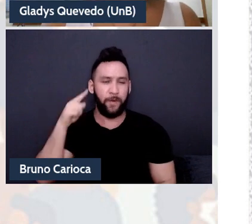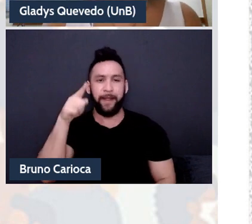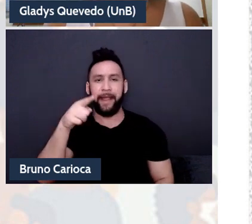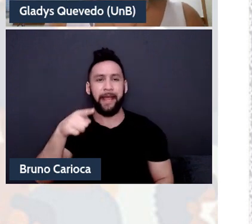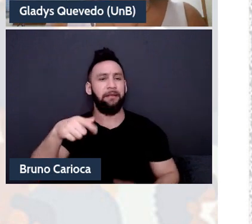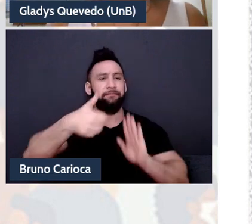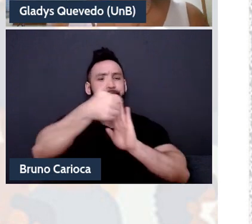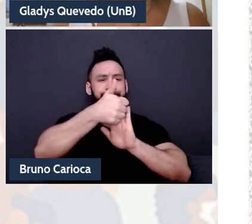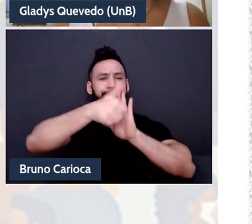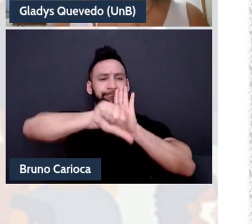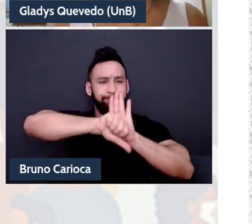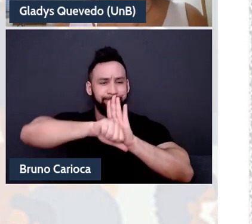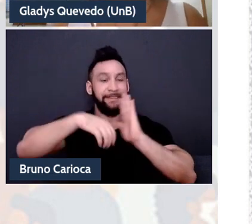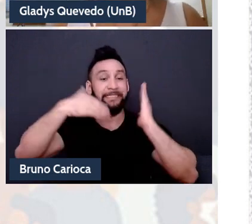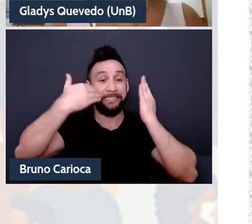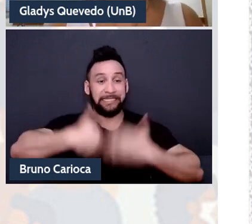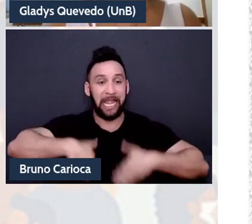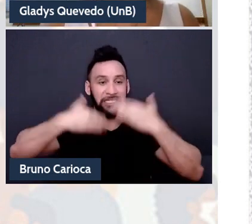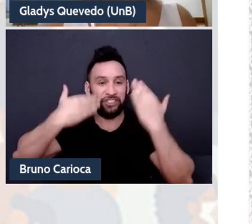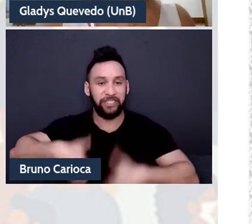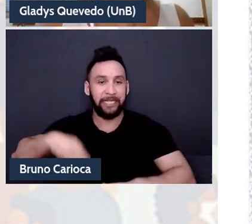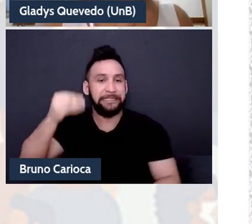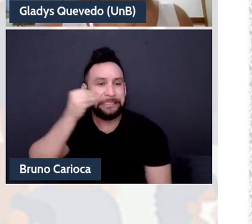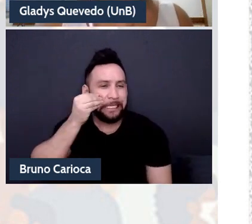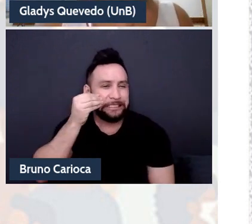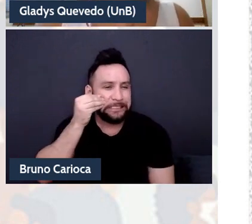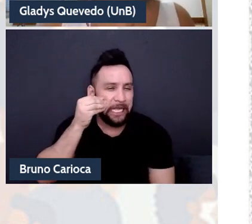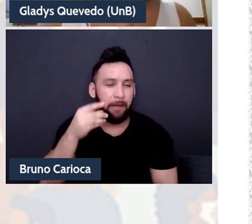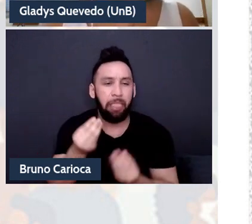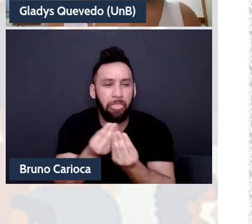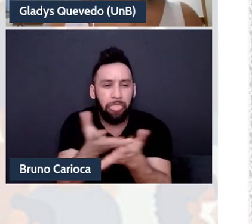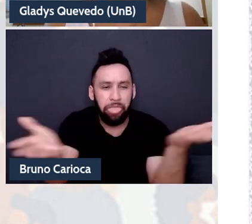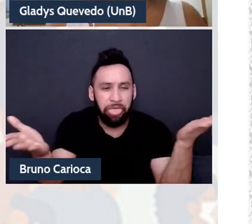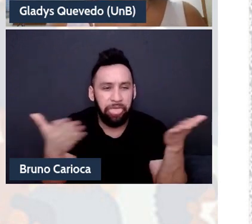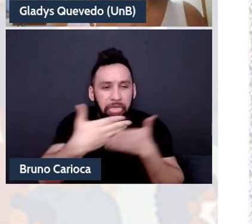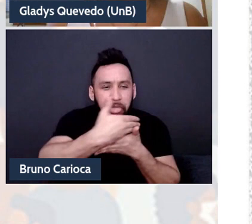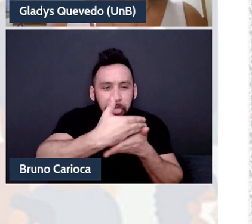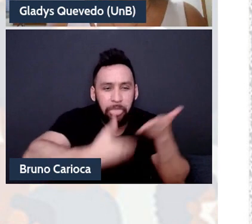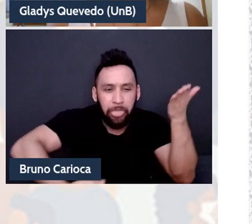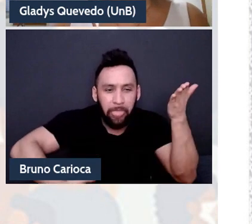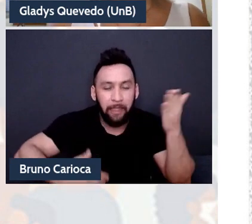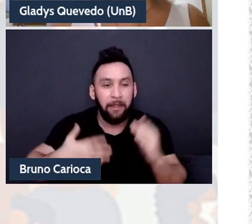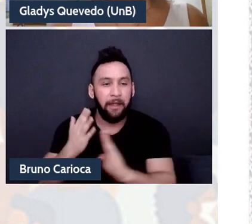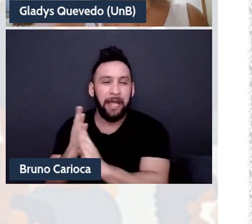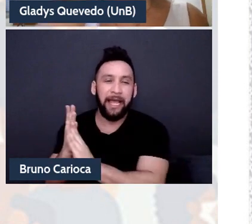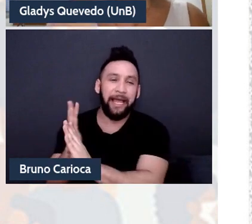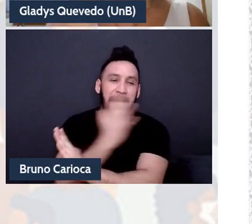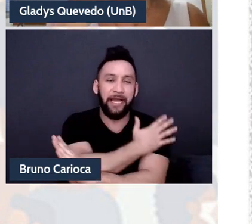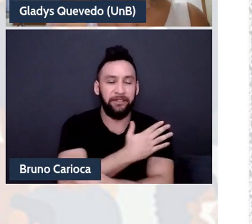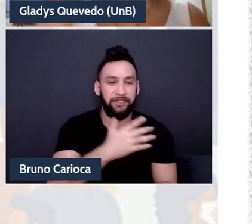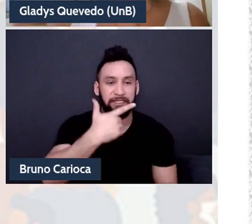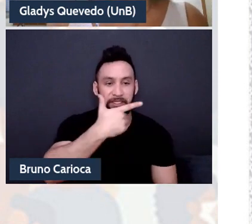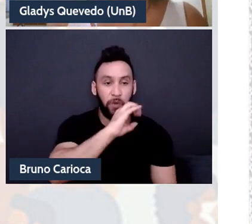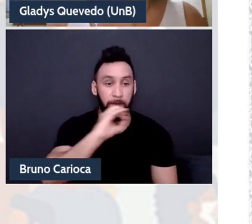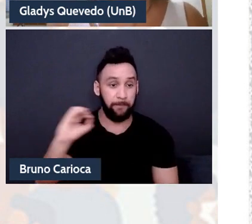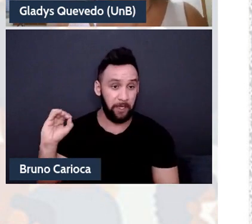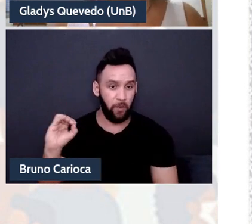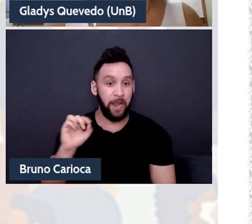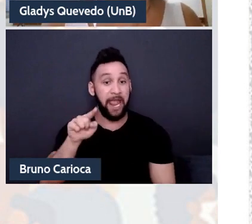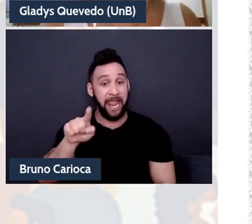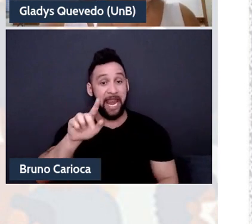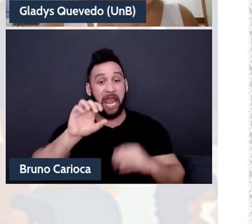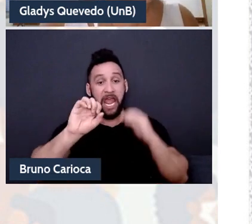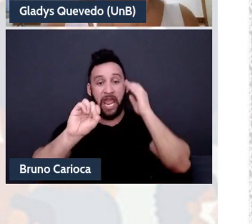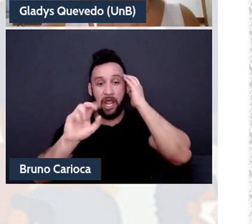série de discussões que estavam sendo feitas antes, né, dos anos 2000. Elana Shohami é